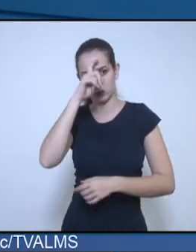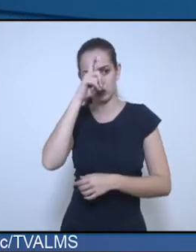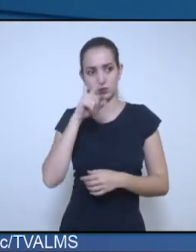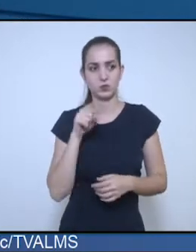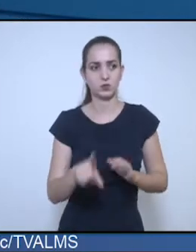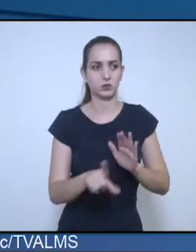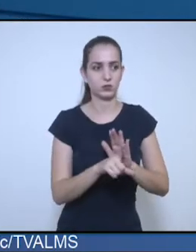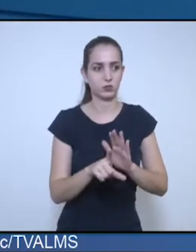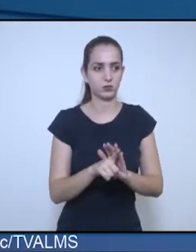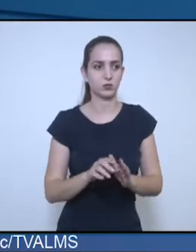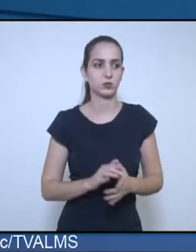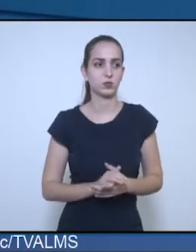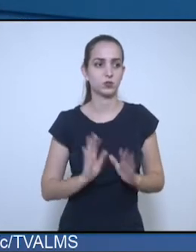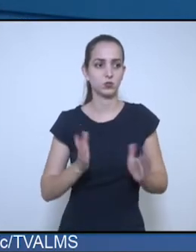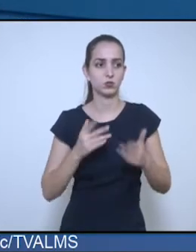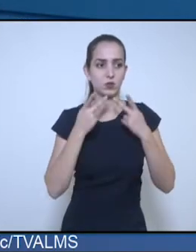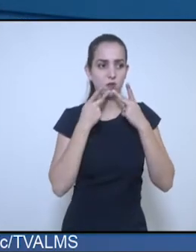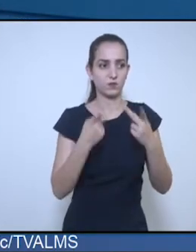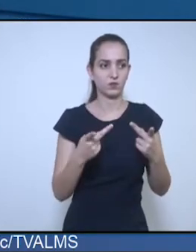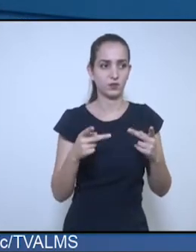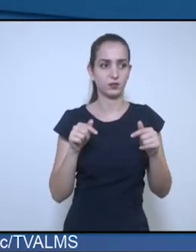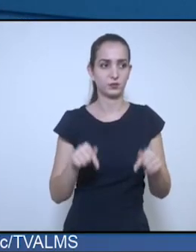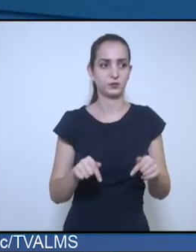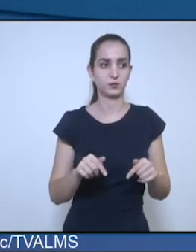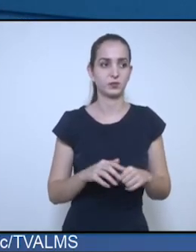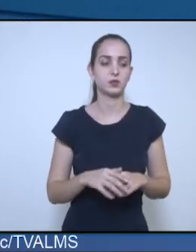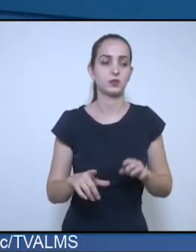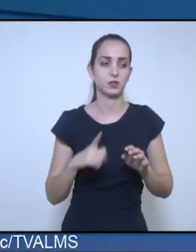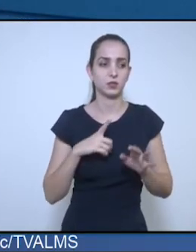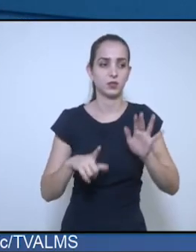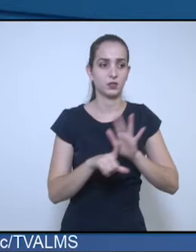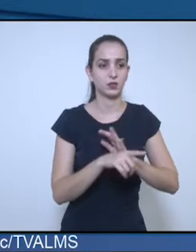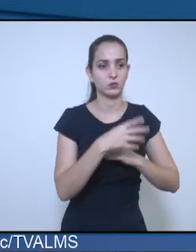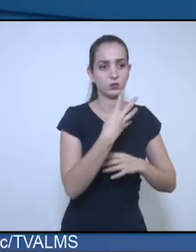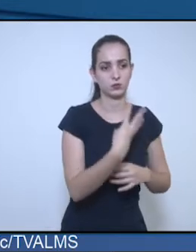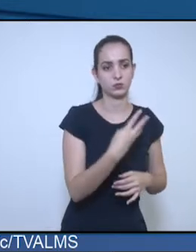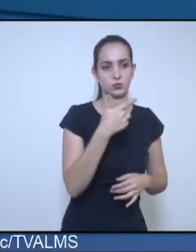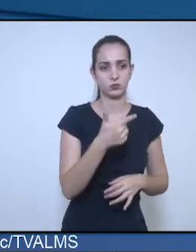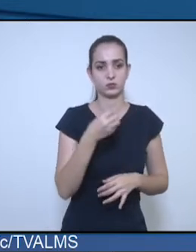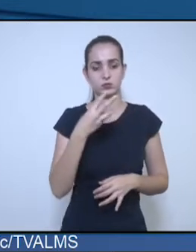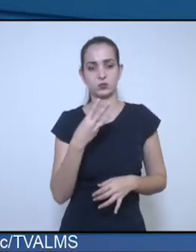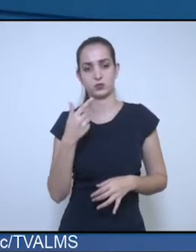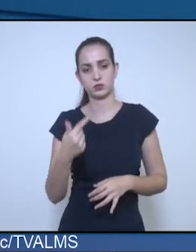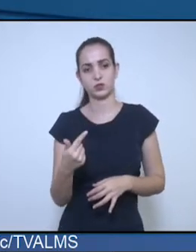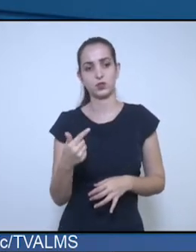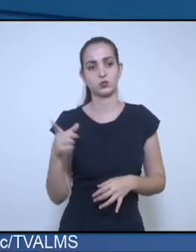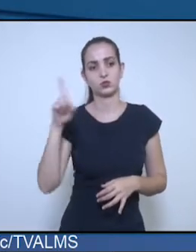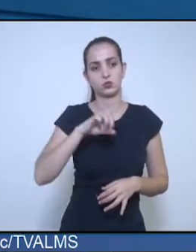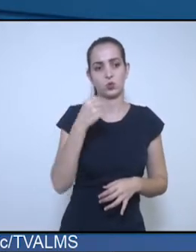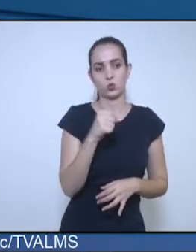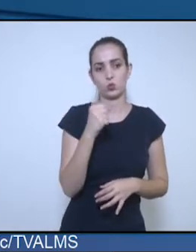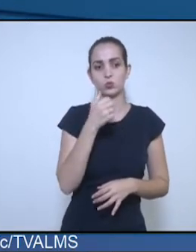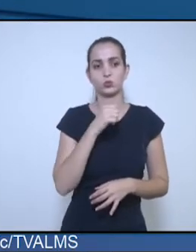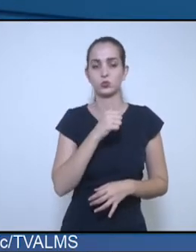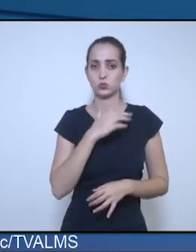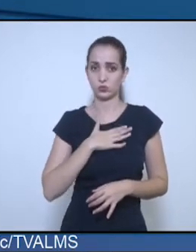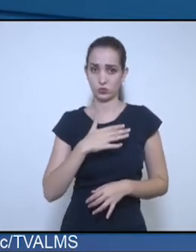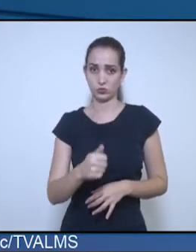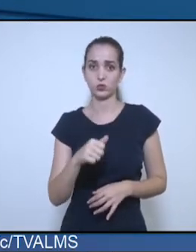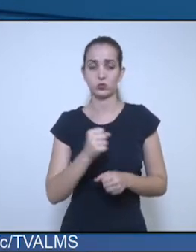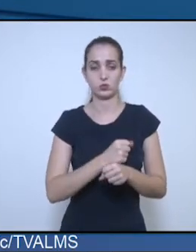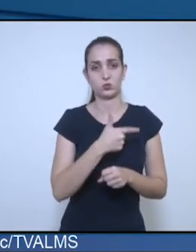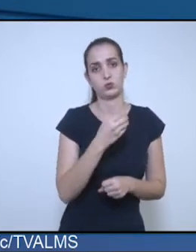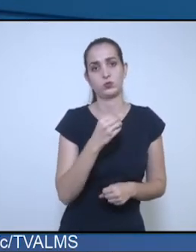Essa é uma lei que já falamos aqui. E a Lei 4.237, de 8 de agosto de 2012,